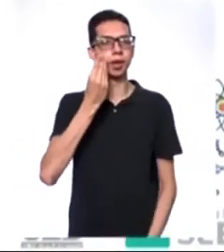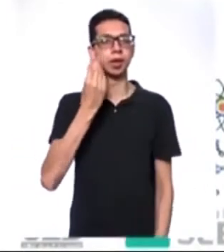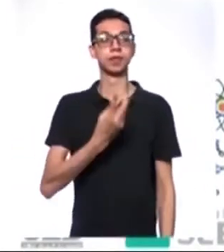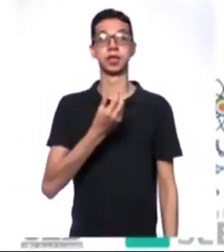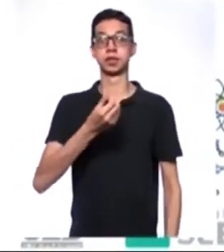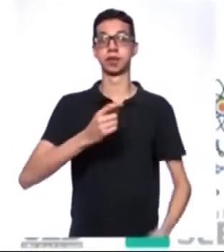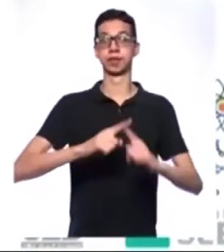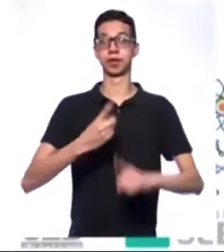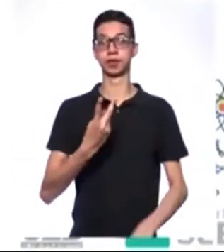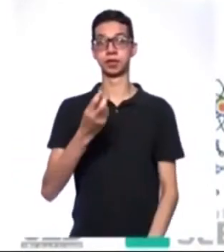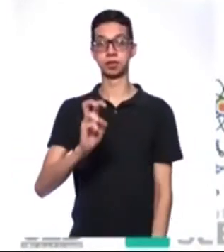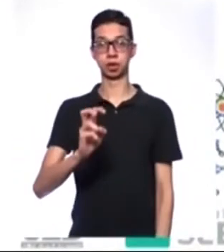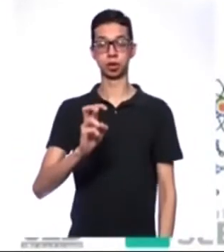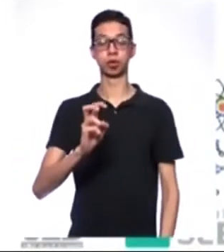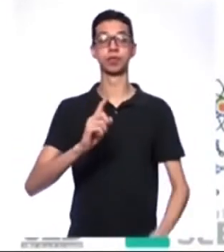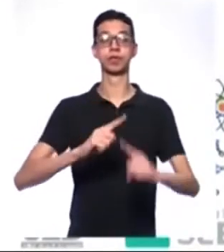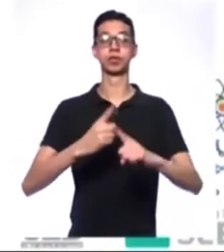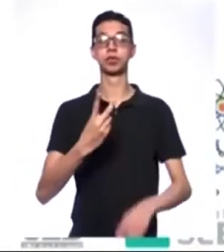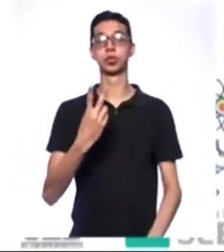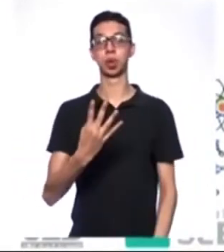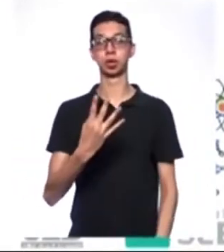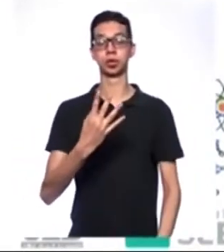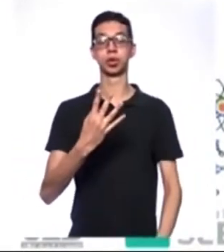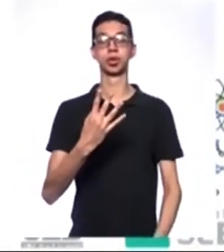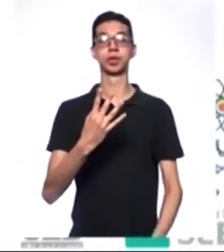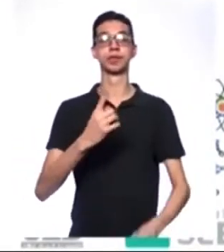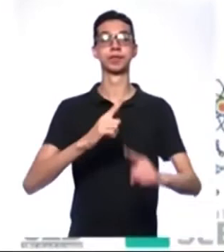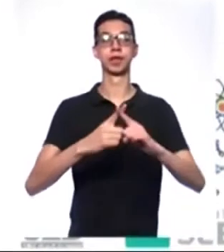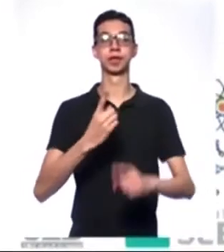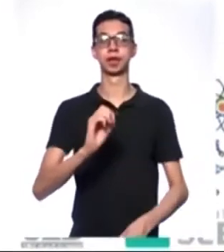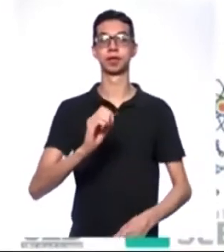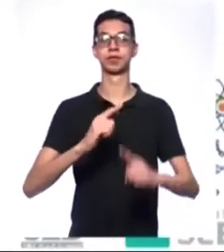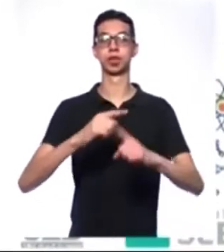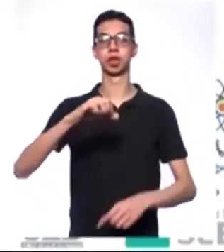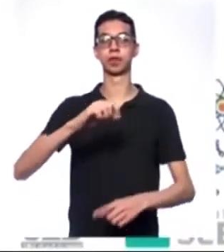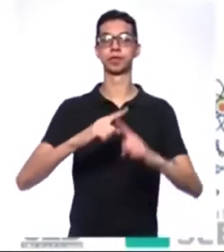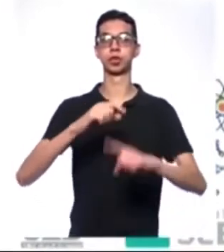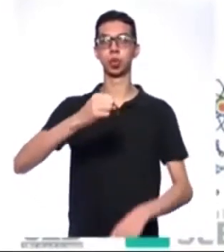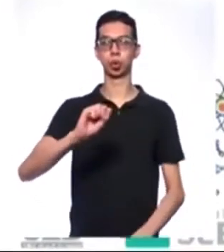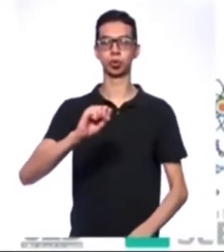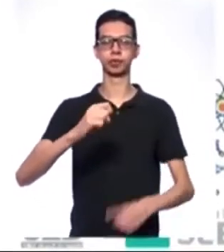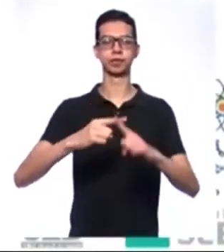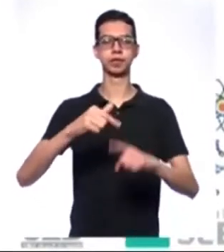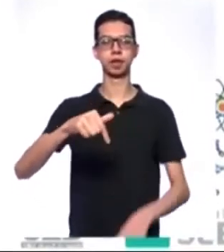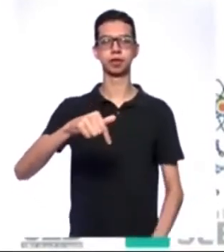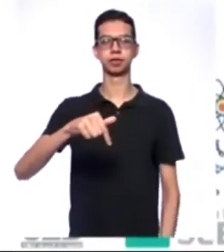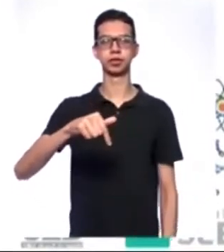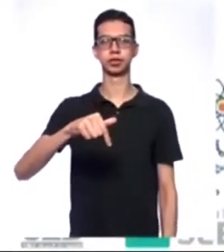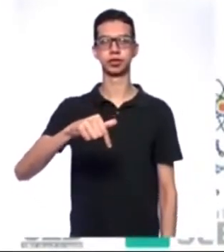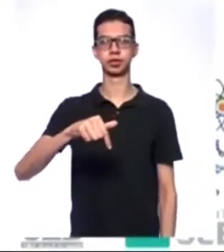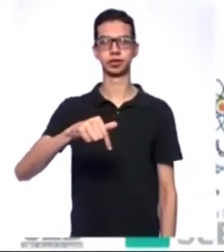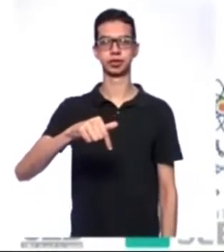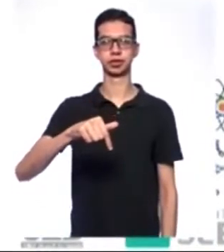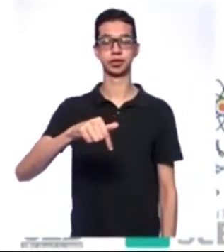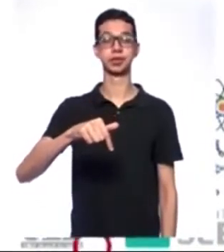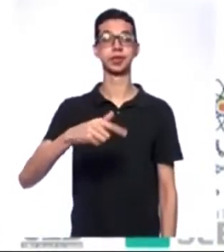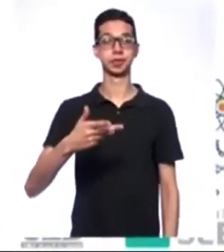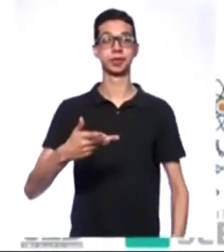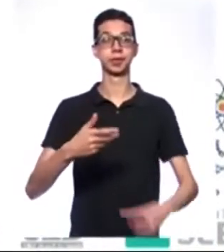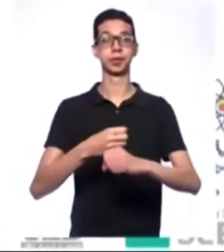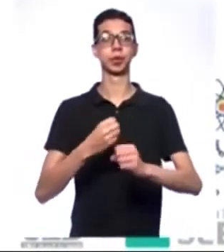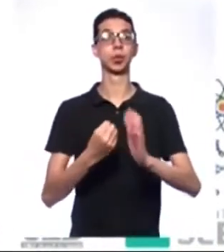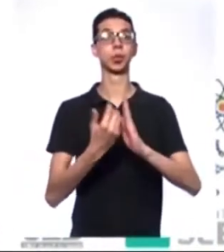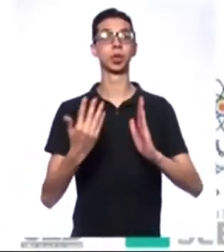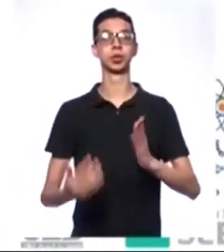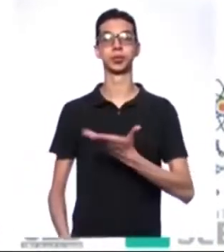26x 25 vezes 24 vezes 10 vezes 92 1817 essa